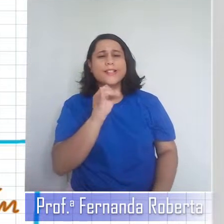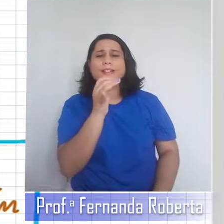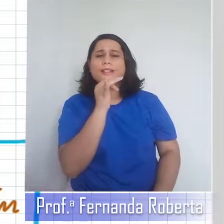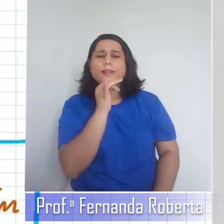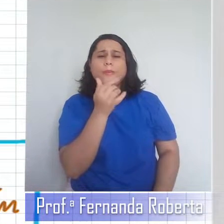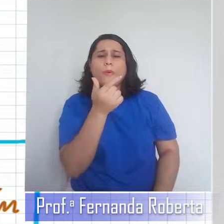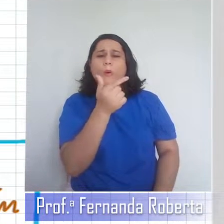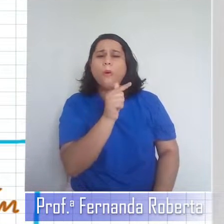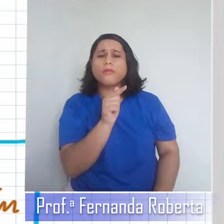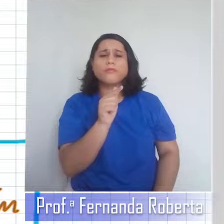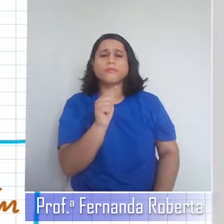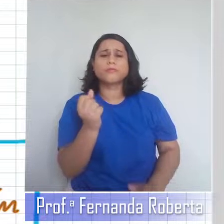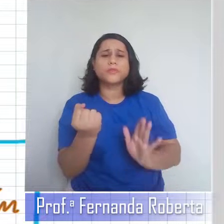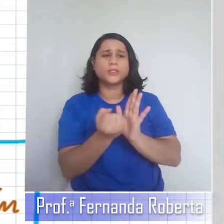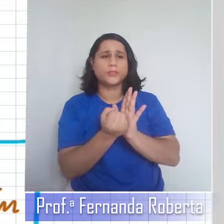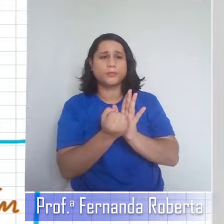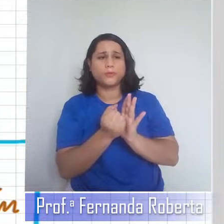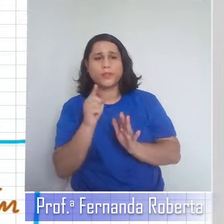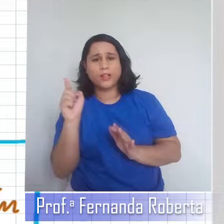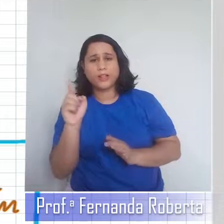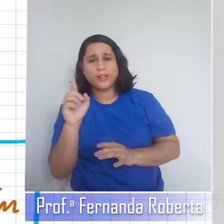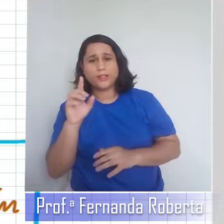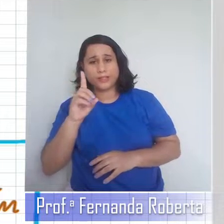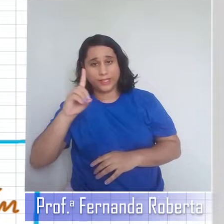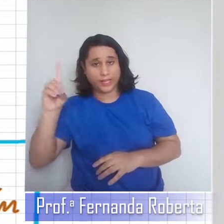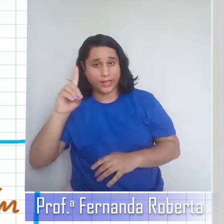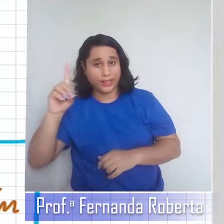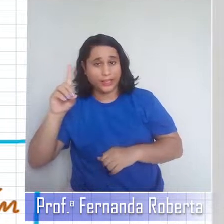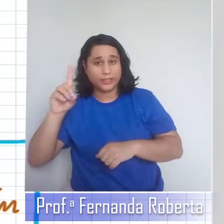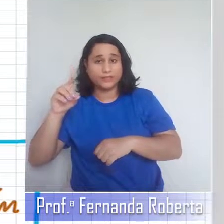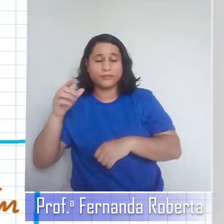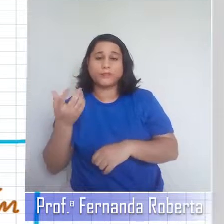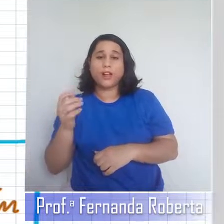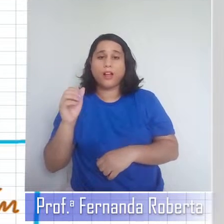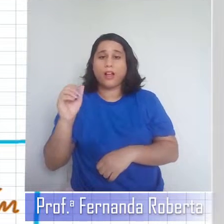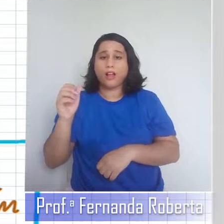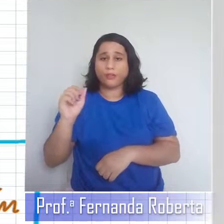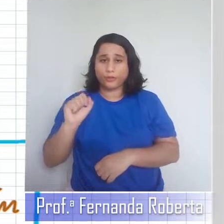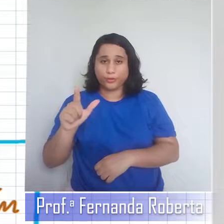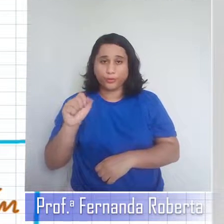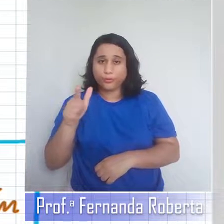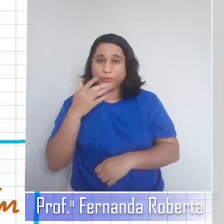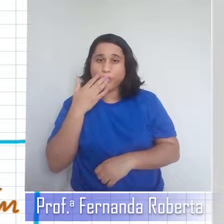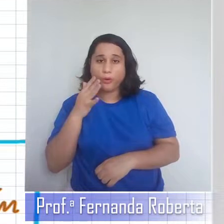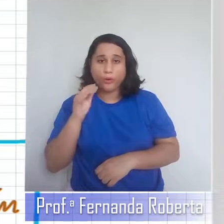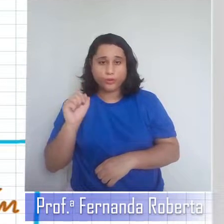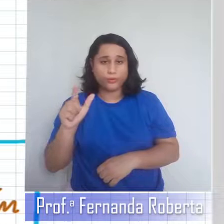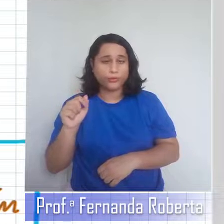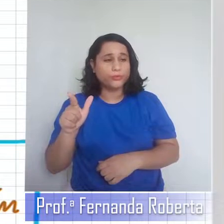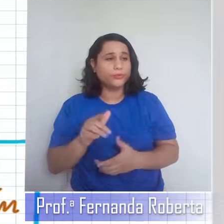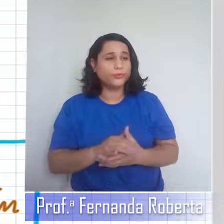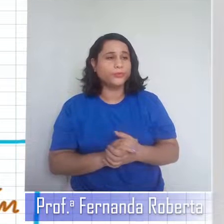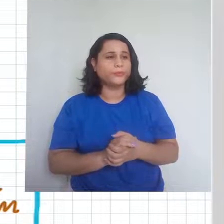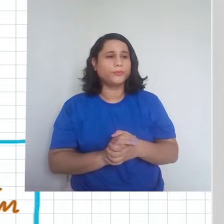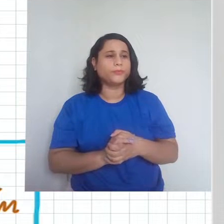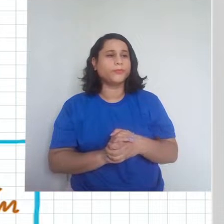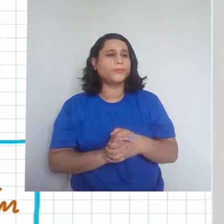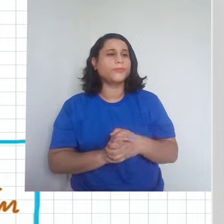outro símbolo que vocês estão vendo à direita, esse símbolo de azul, ele ficaria o seguinte. Ele ficaria assim, ó. Poderia usar